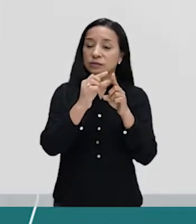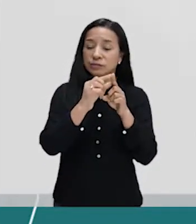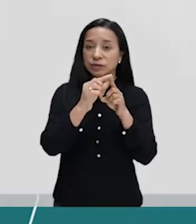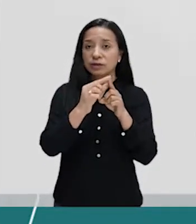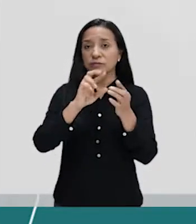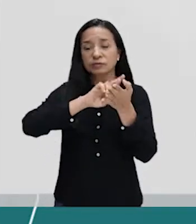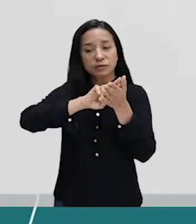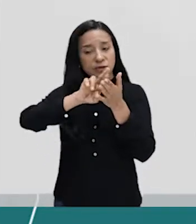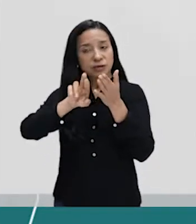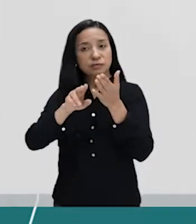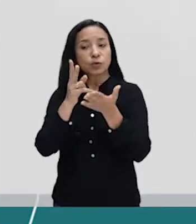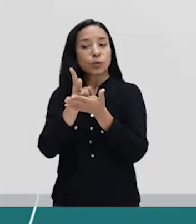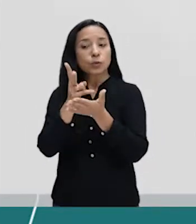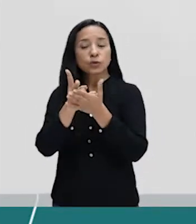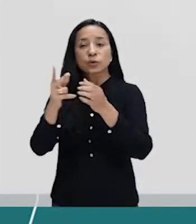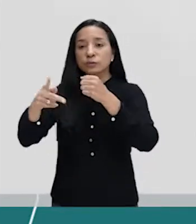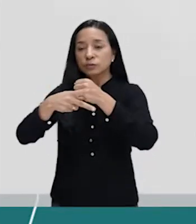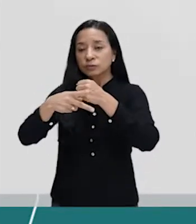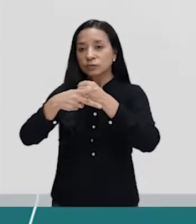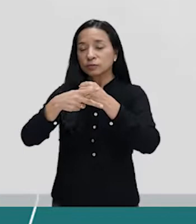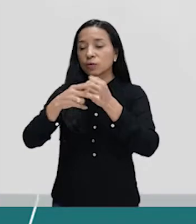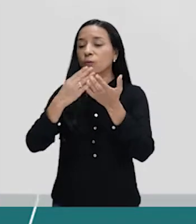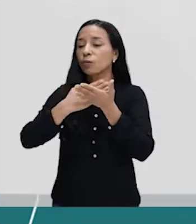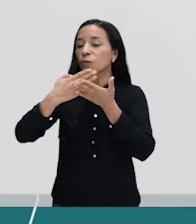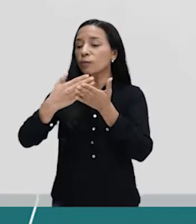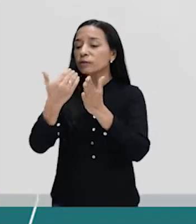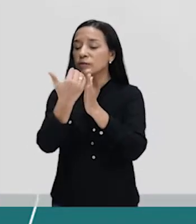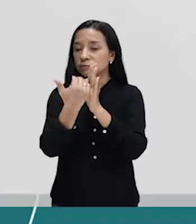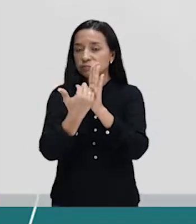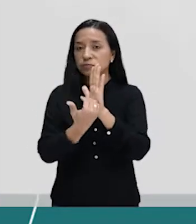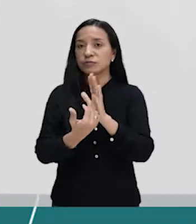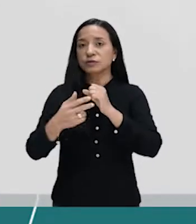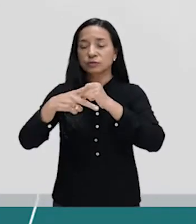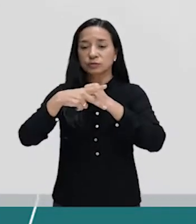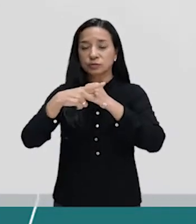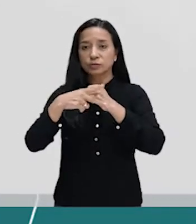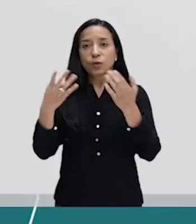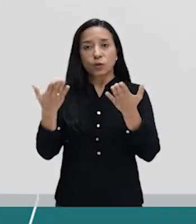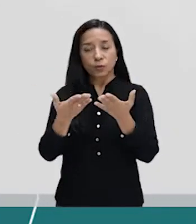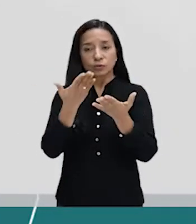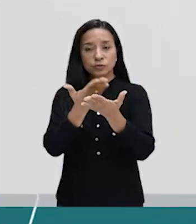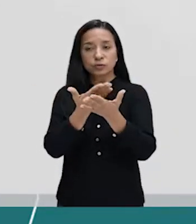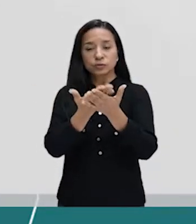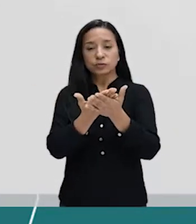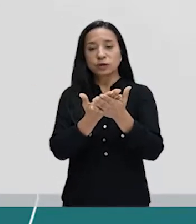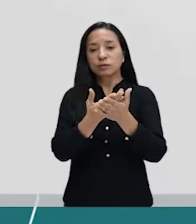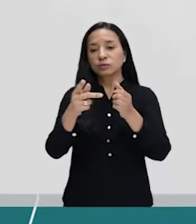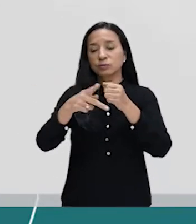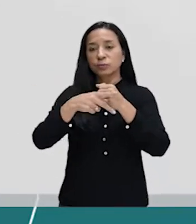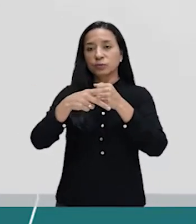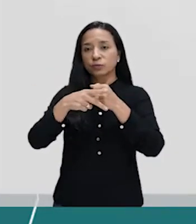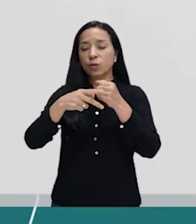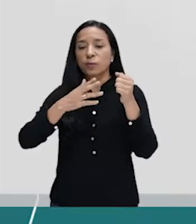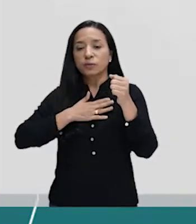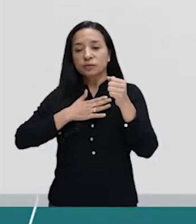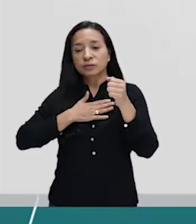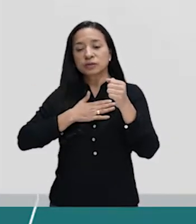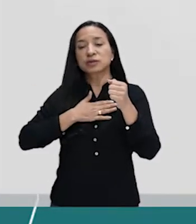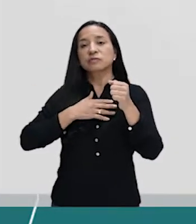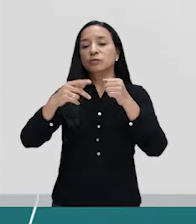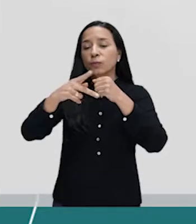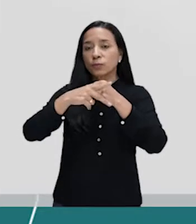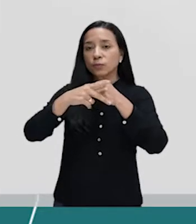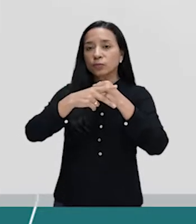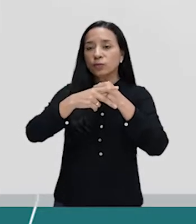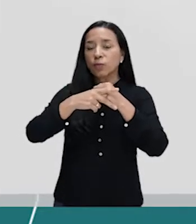Nós vamos dar início a essa classificação dos pronomes. Hoje veremos pronome possessivo, pronome demonstrativo